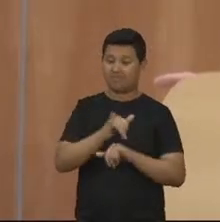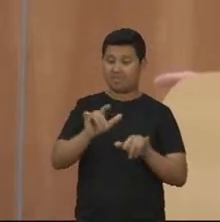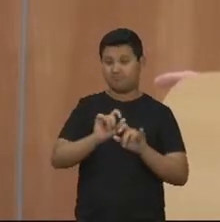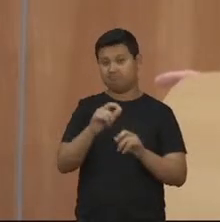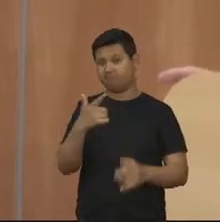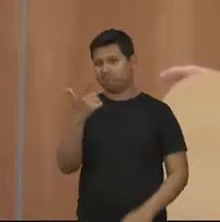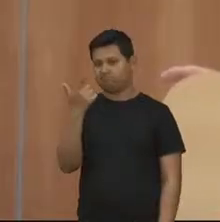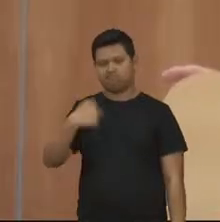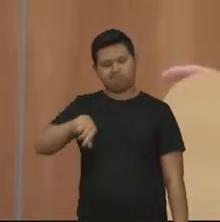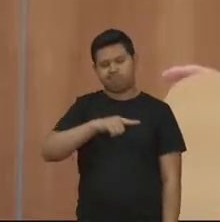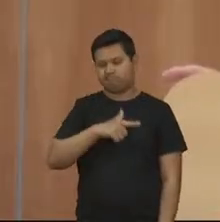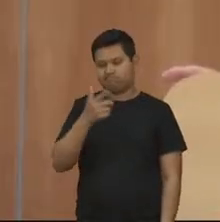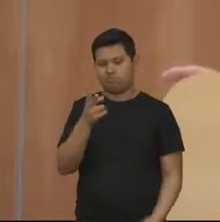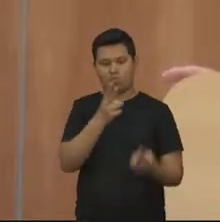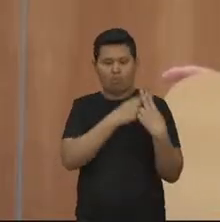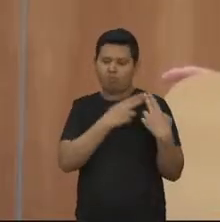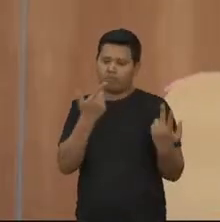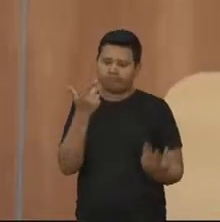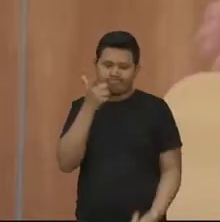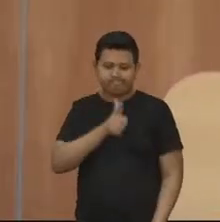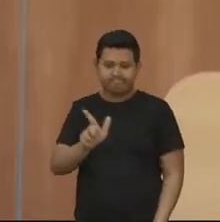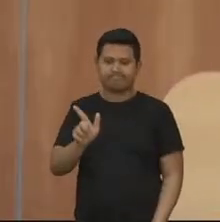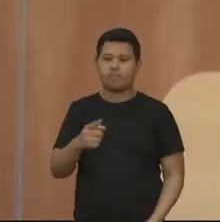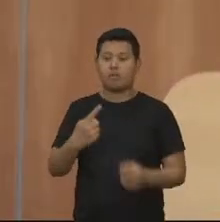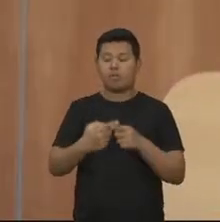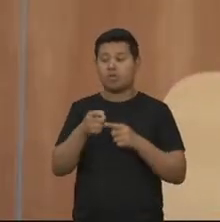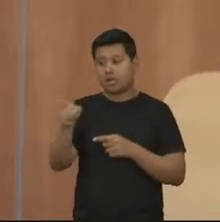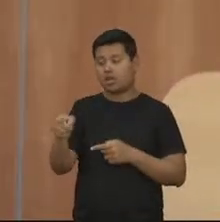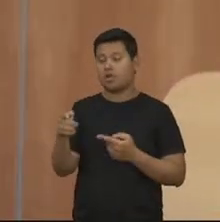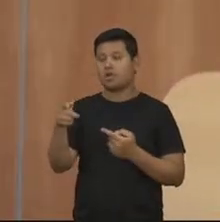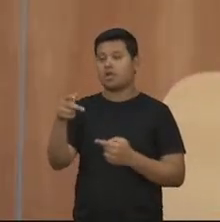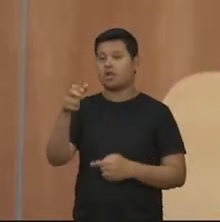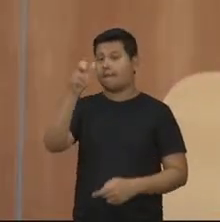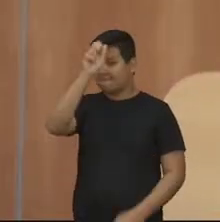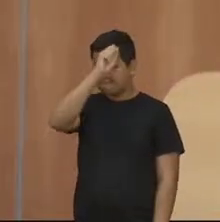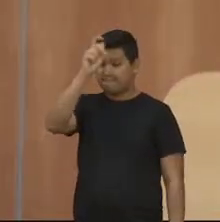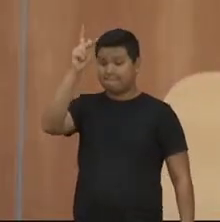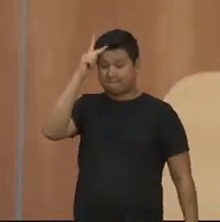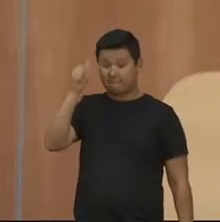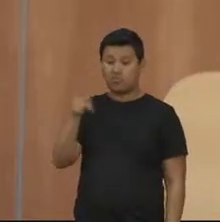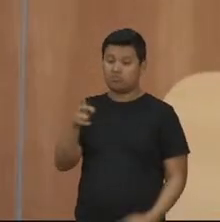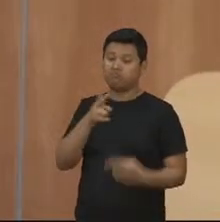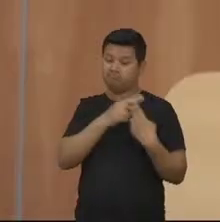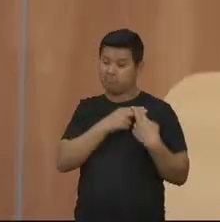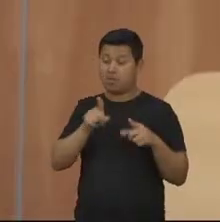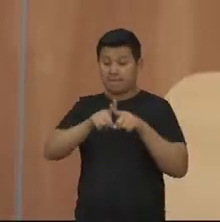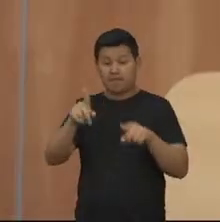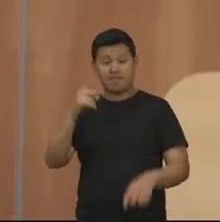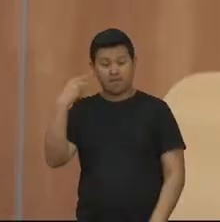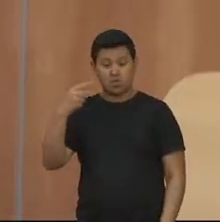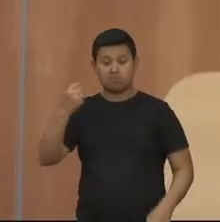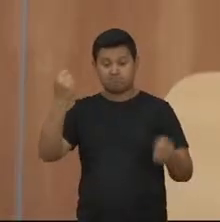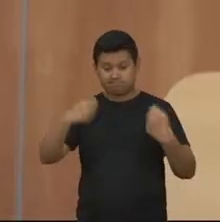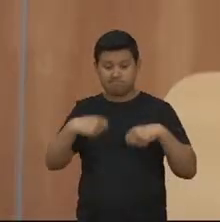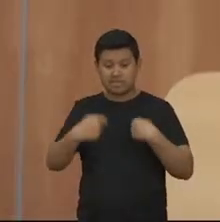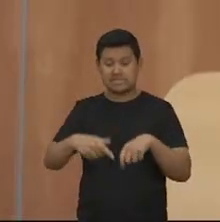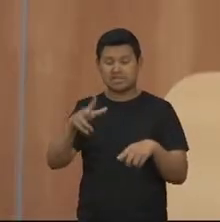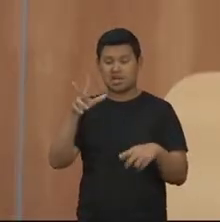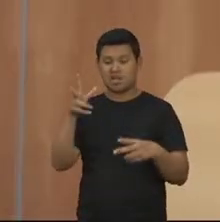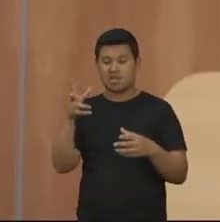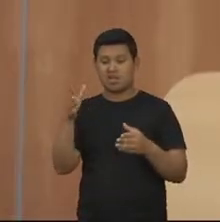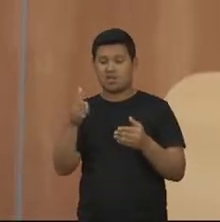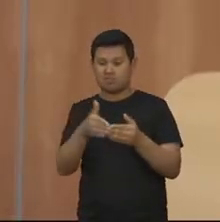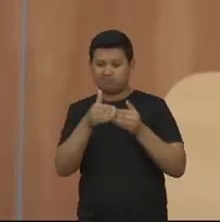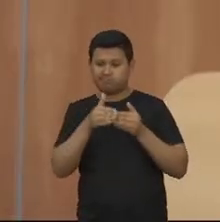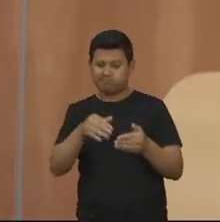da alçada do vereador resolver esse tipo de problema. Quem tem que resolver isso é a prefeitura. Mas o vereador tem que cobrar, tem que ficar em cima, tem que insistir. E isso você pode